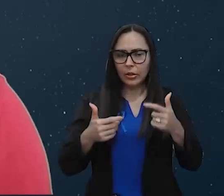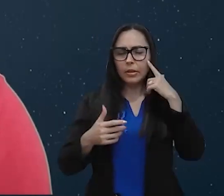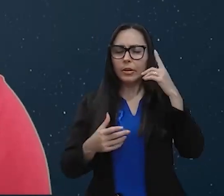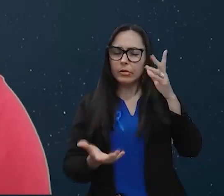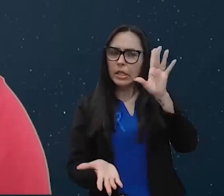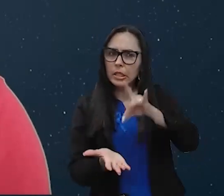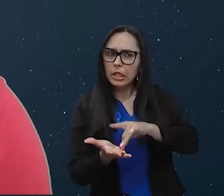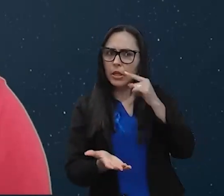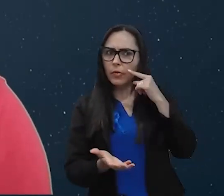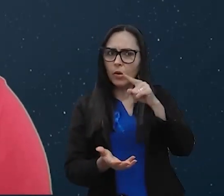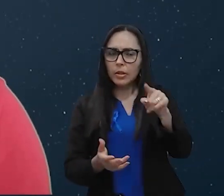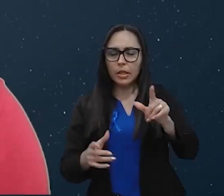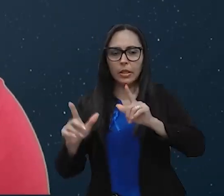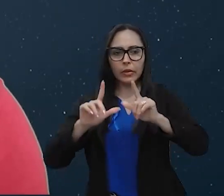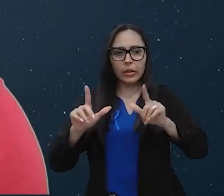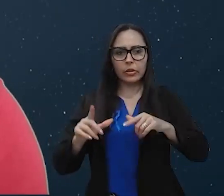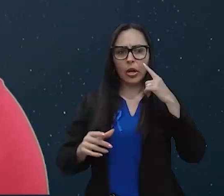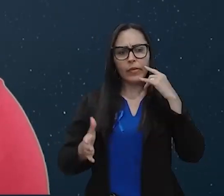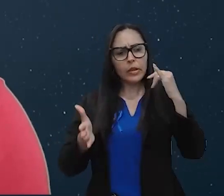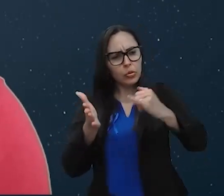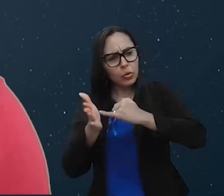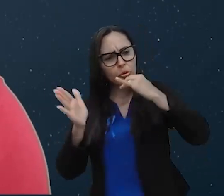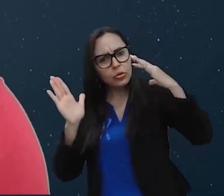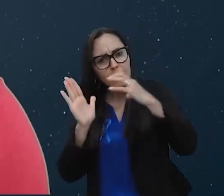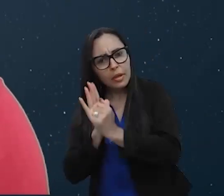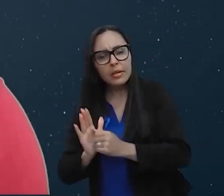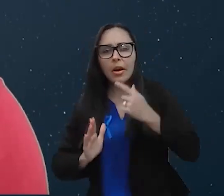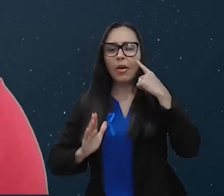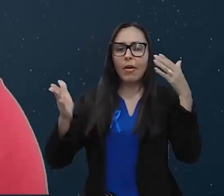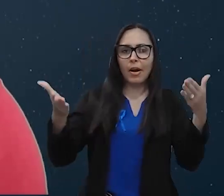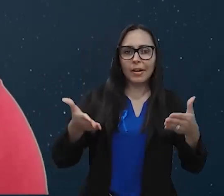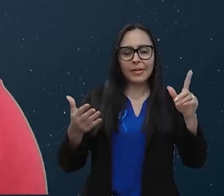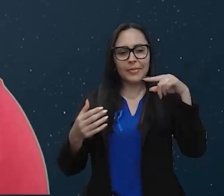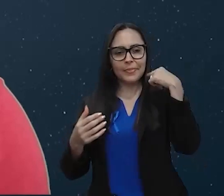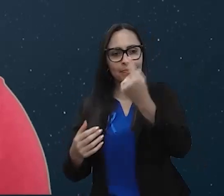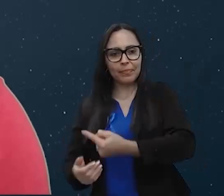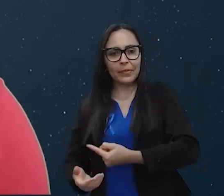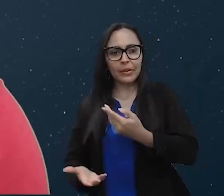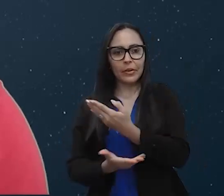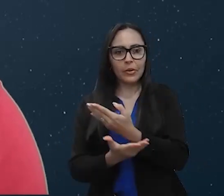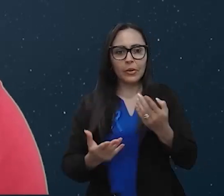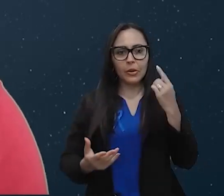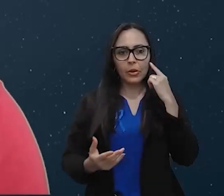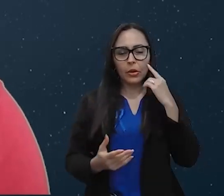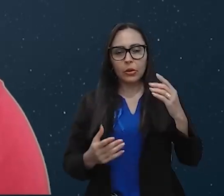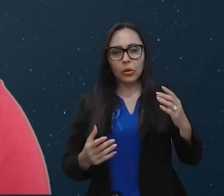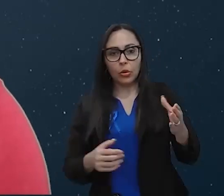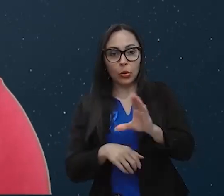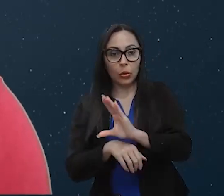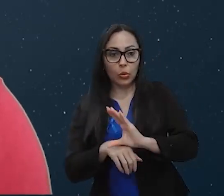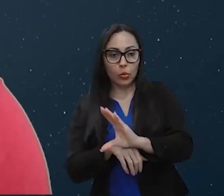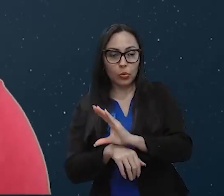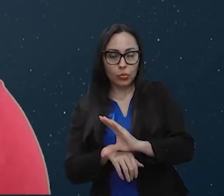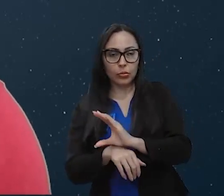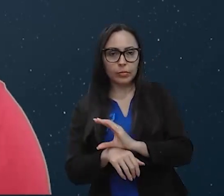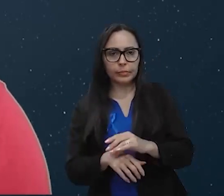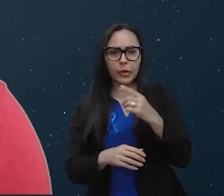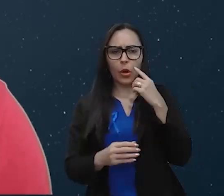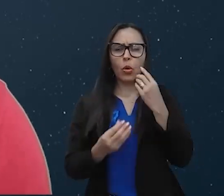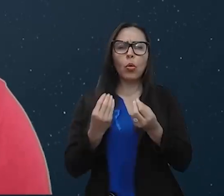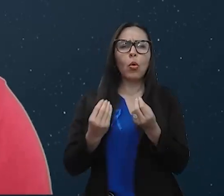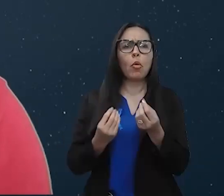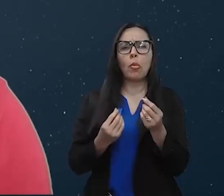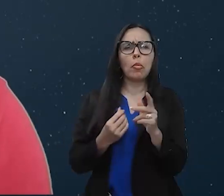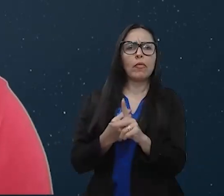que você que está assistindo essa aula já fez a sua inscrição aqui em nosso curso intensivo, né? Como é que faz a